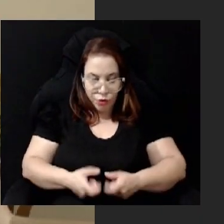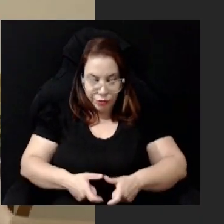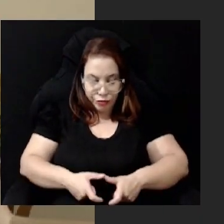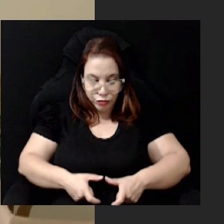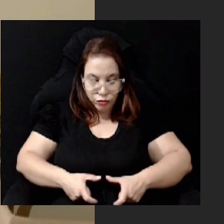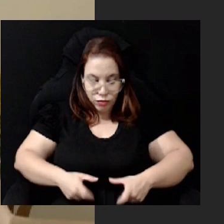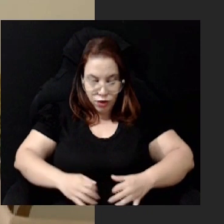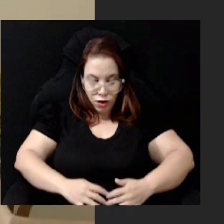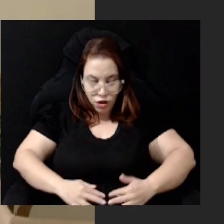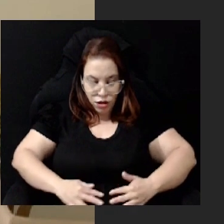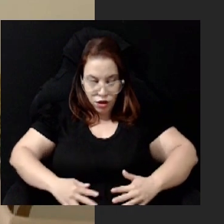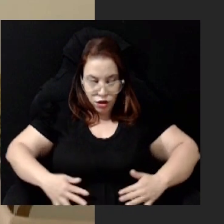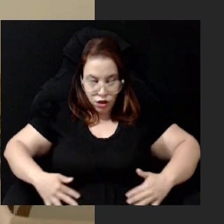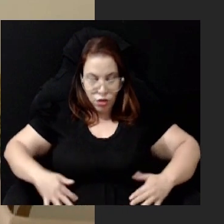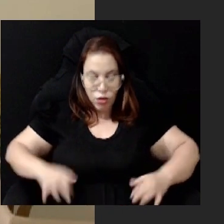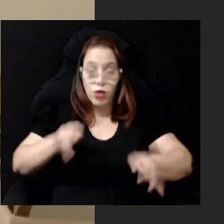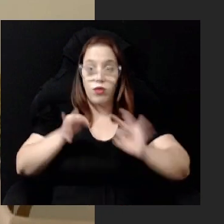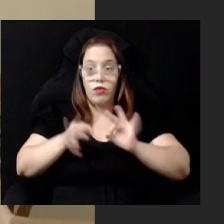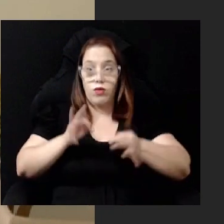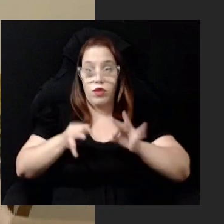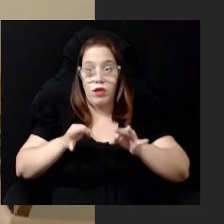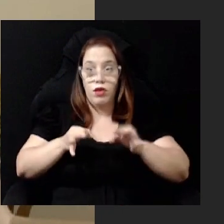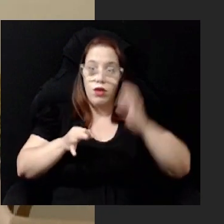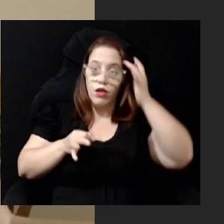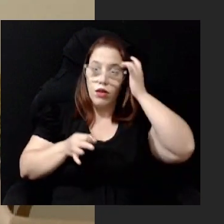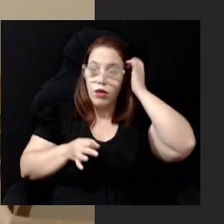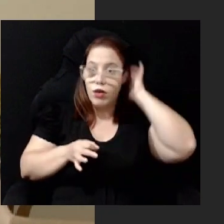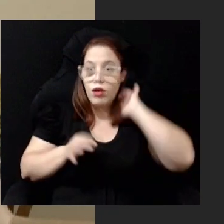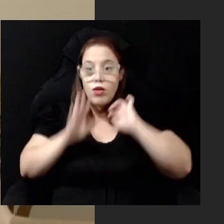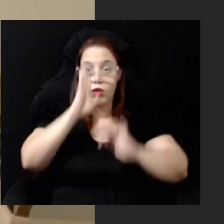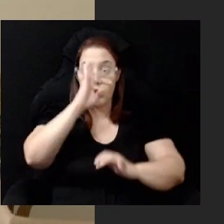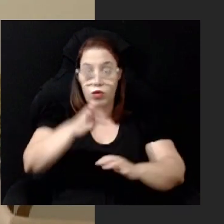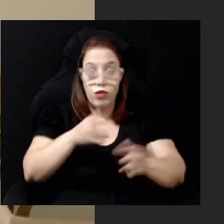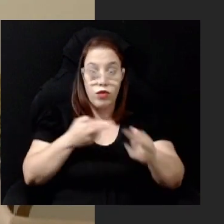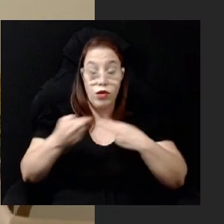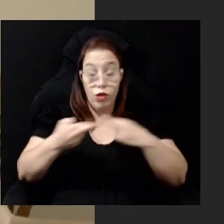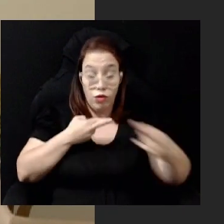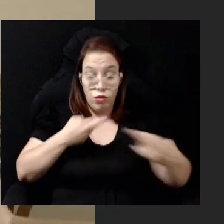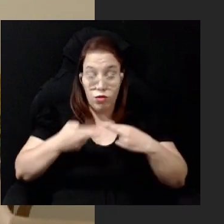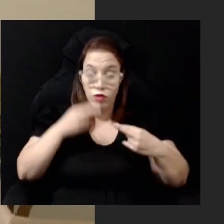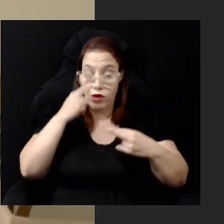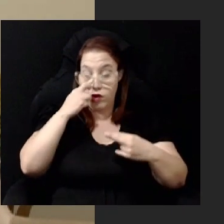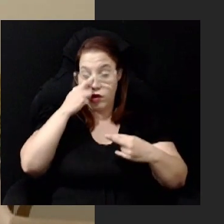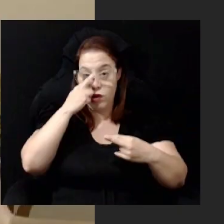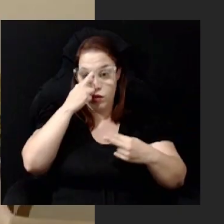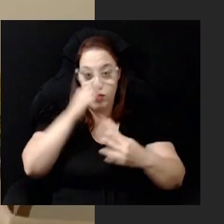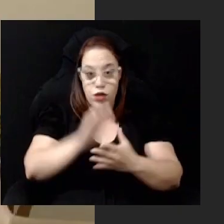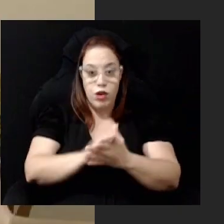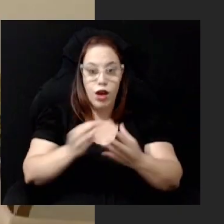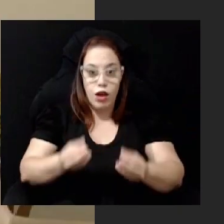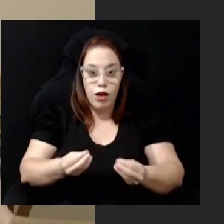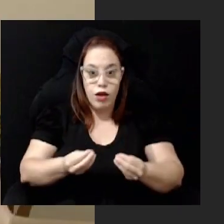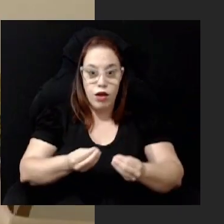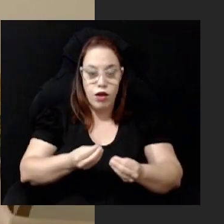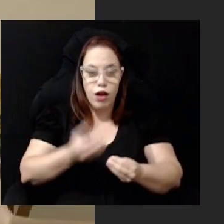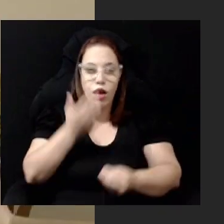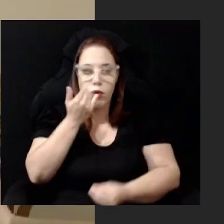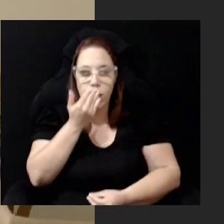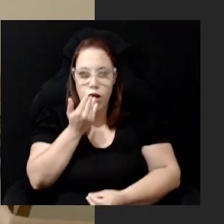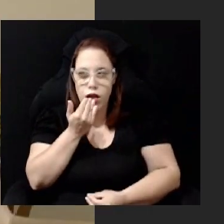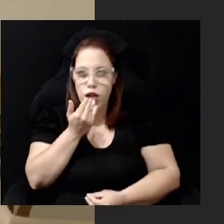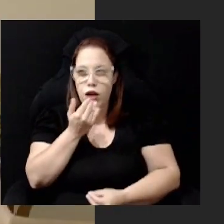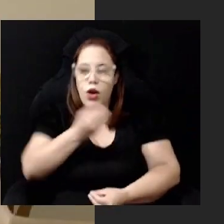nos últimos anos, justamente por ser um câncer diretamente relacionado a hábitos de vida, à